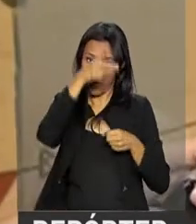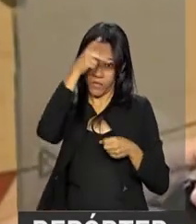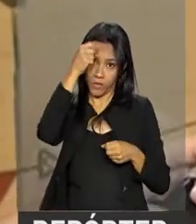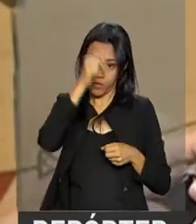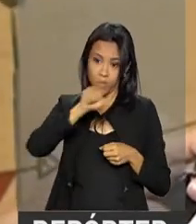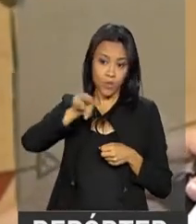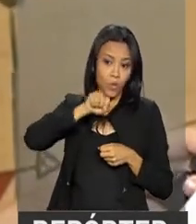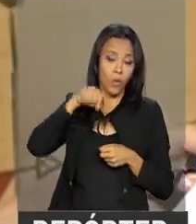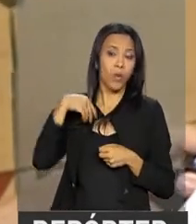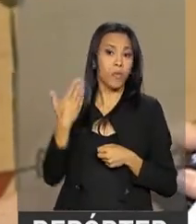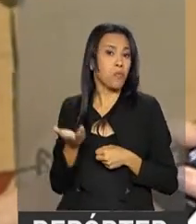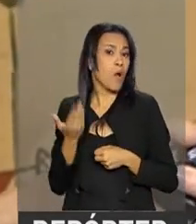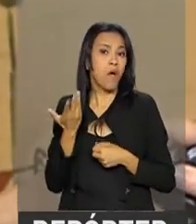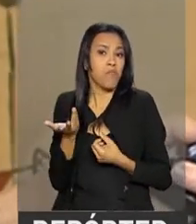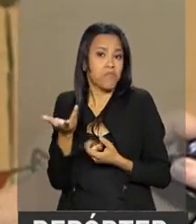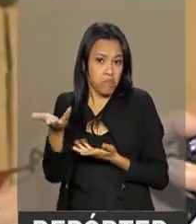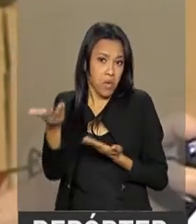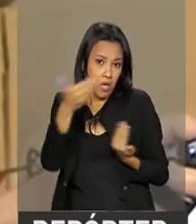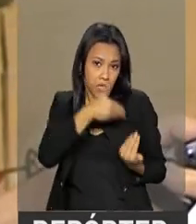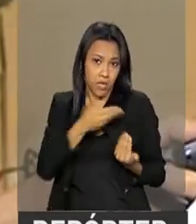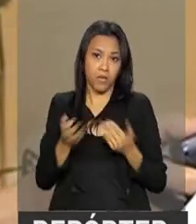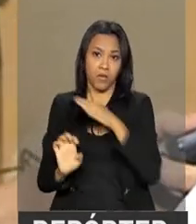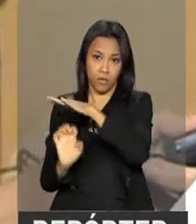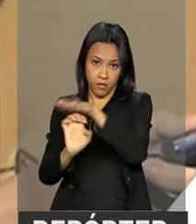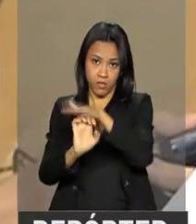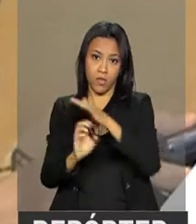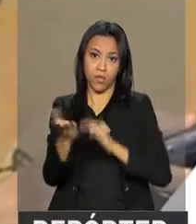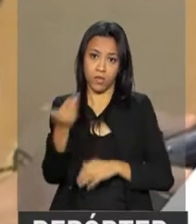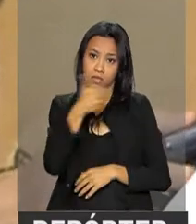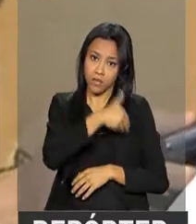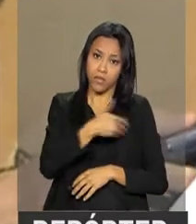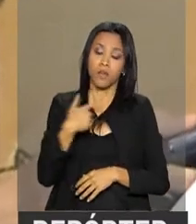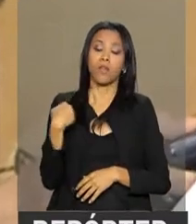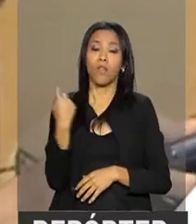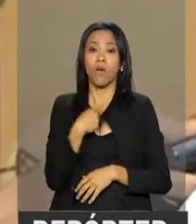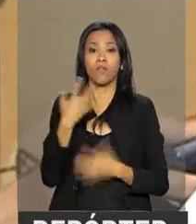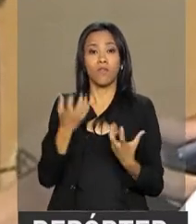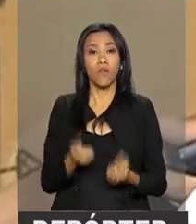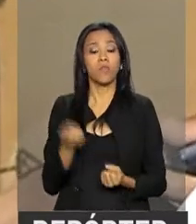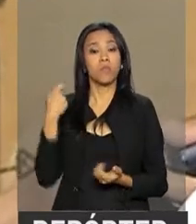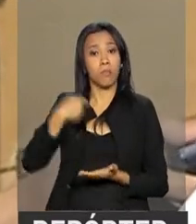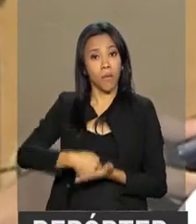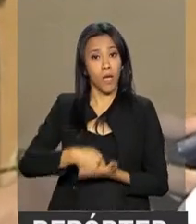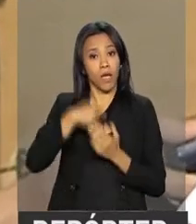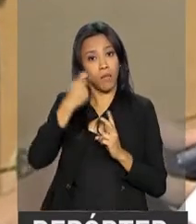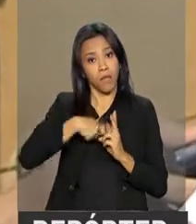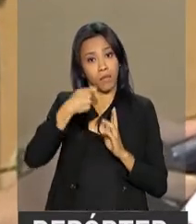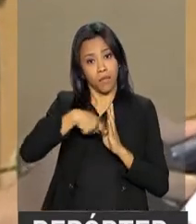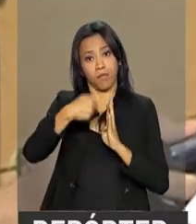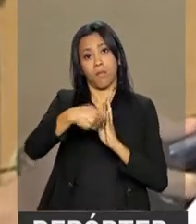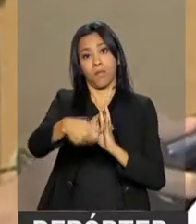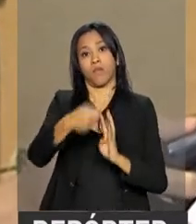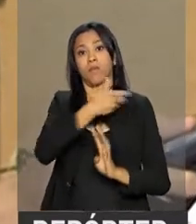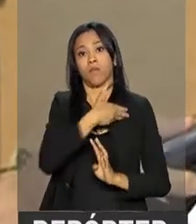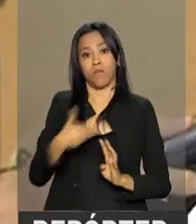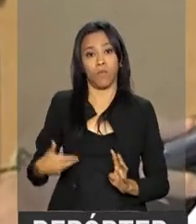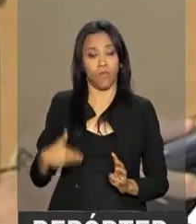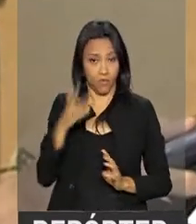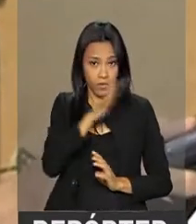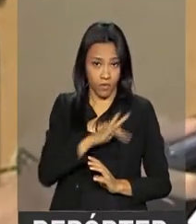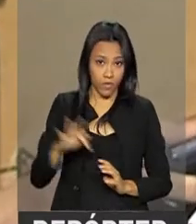delas quer que atue no seu município. Pagaremos uma mensalidade para que esta informação nos